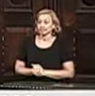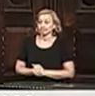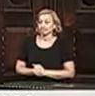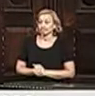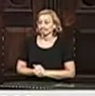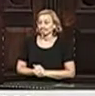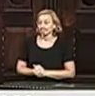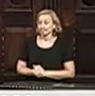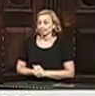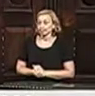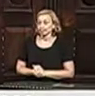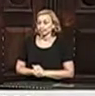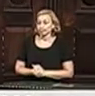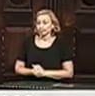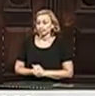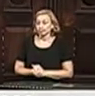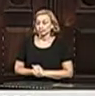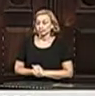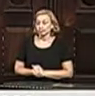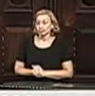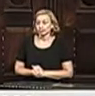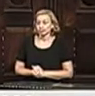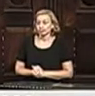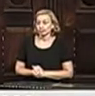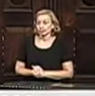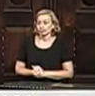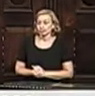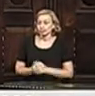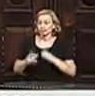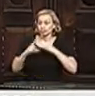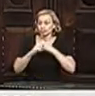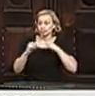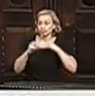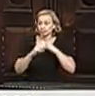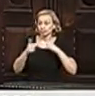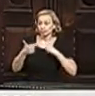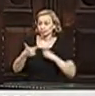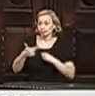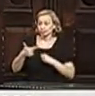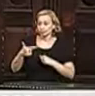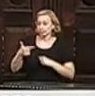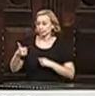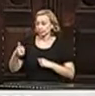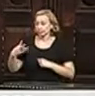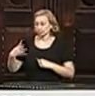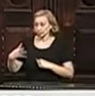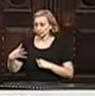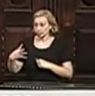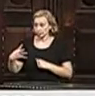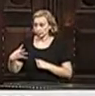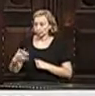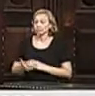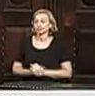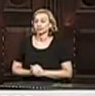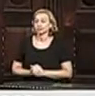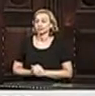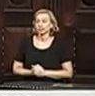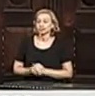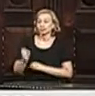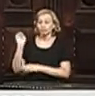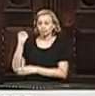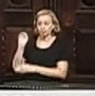Fere o princípio do artigo 214 da Constituição do